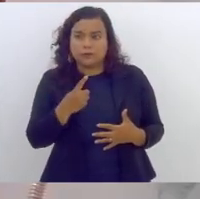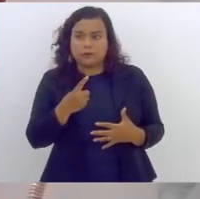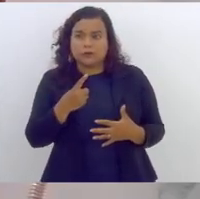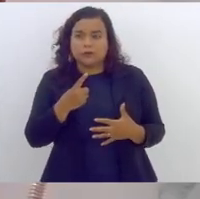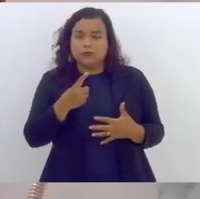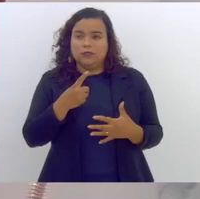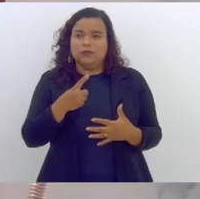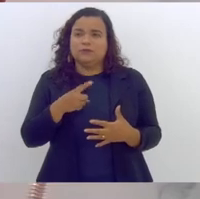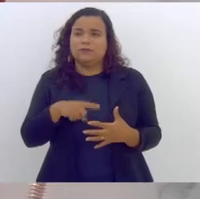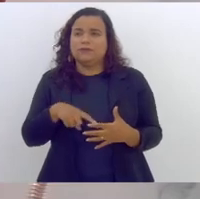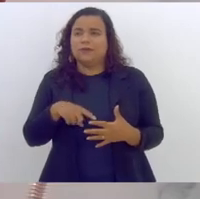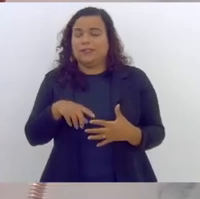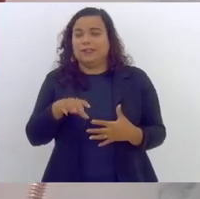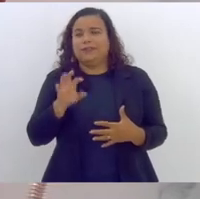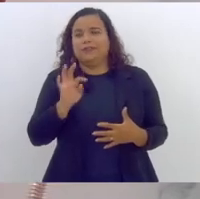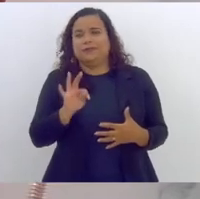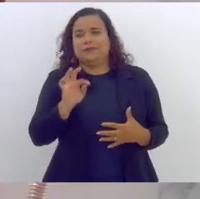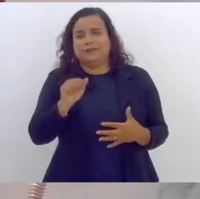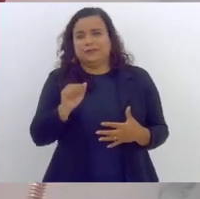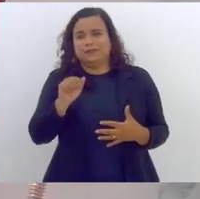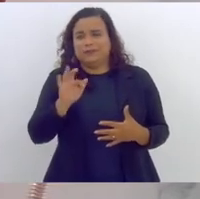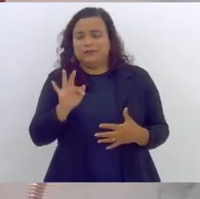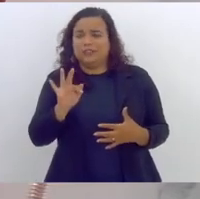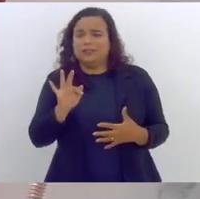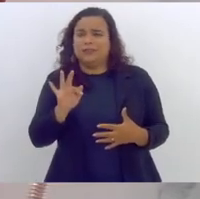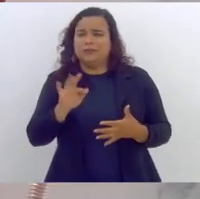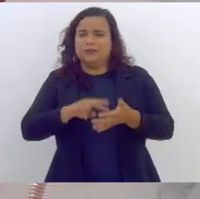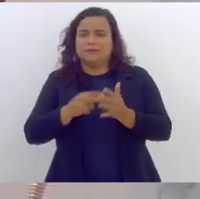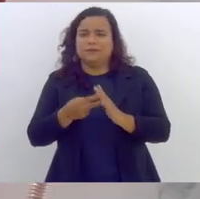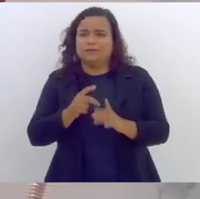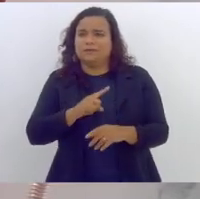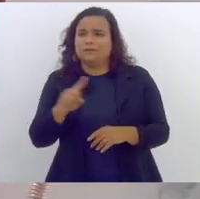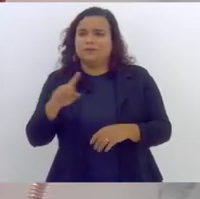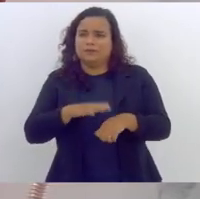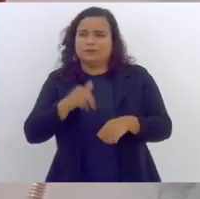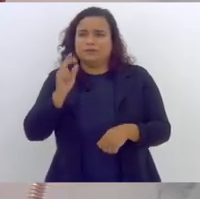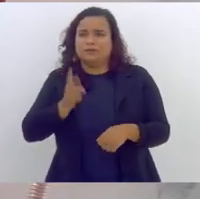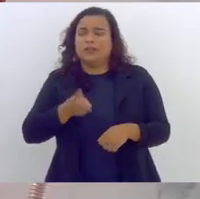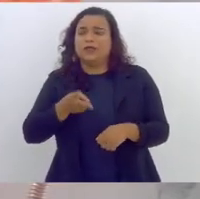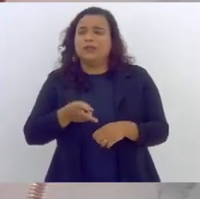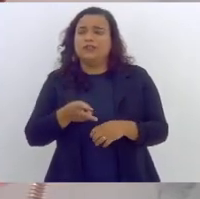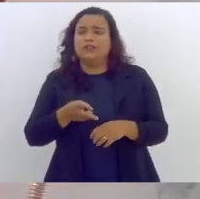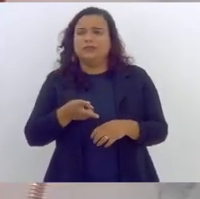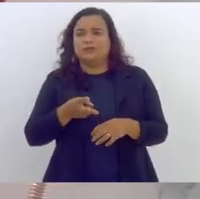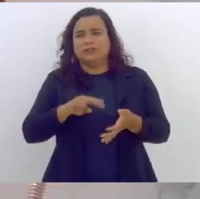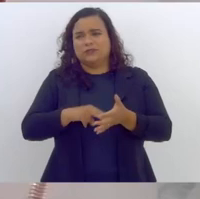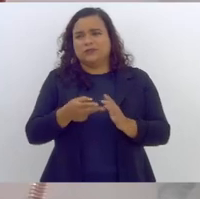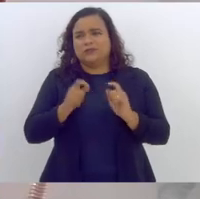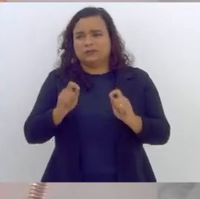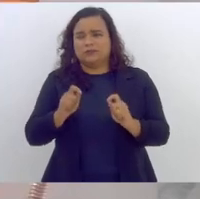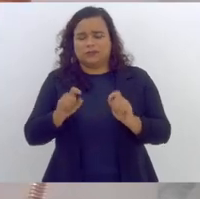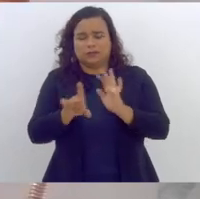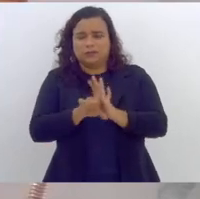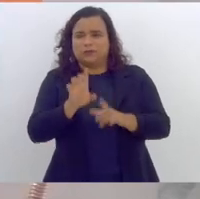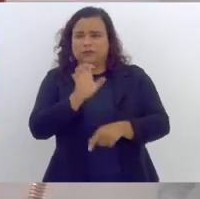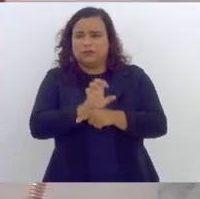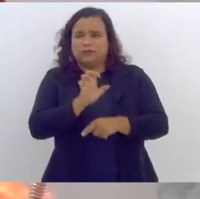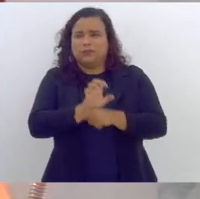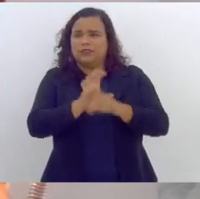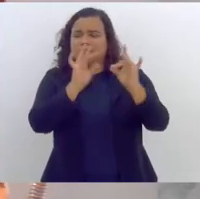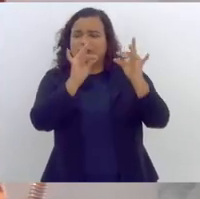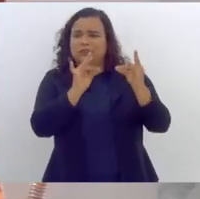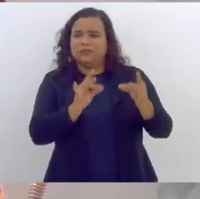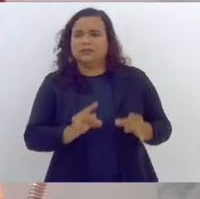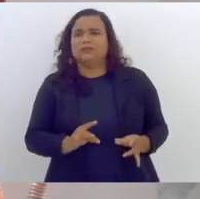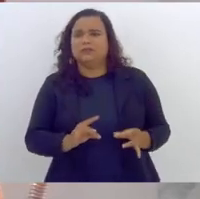o TAF não significa chamar absolutamente ninguém significa cumprir a lei estadual cumprir a